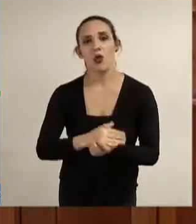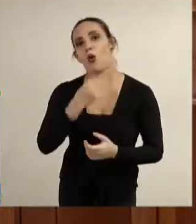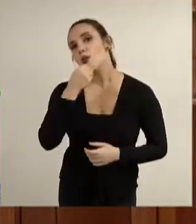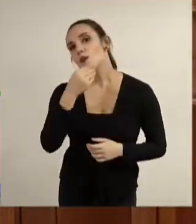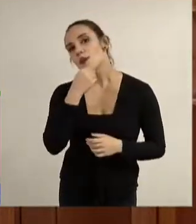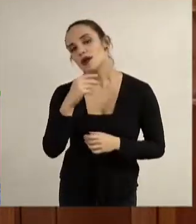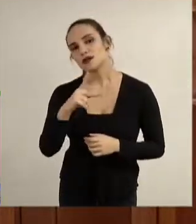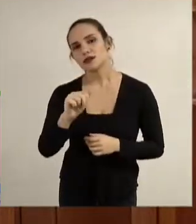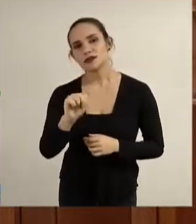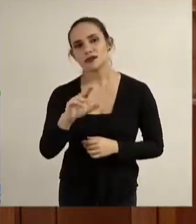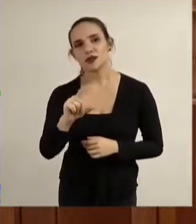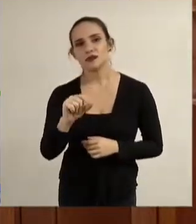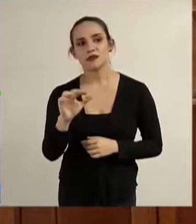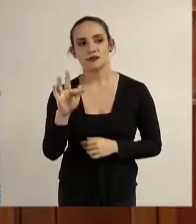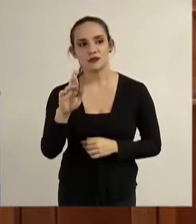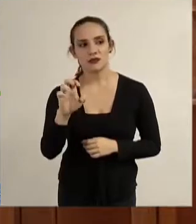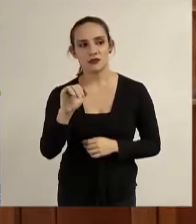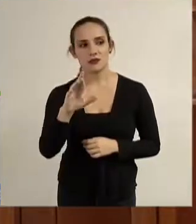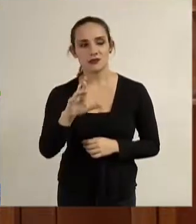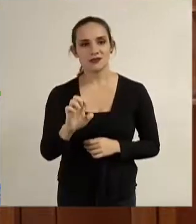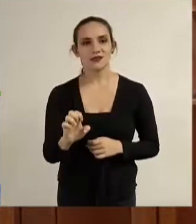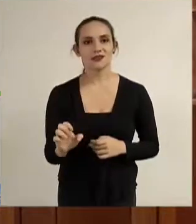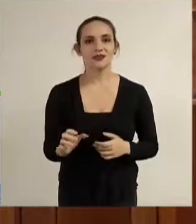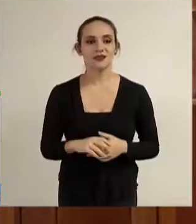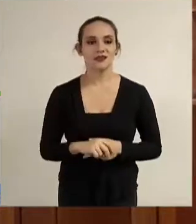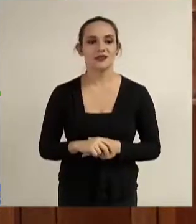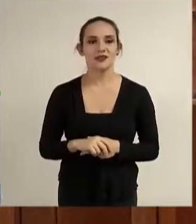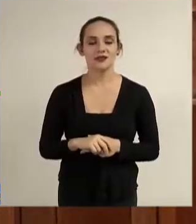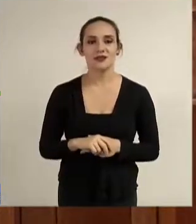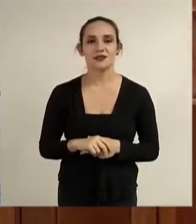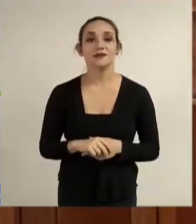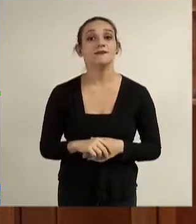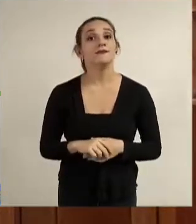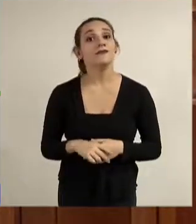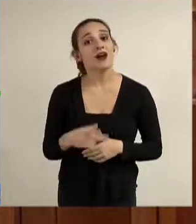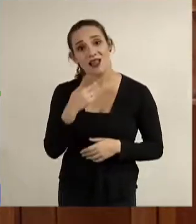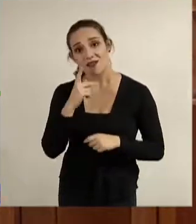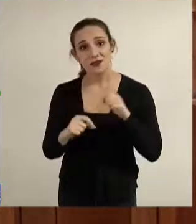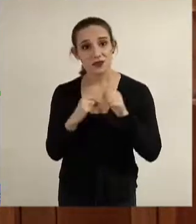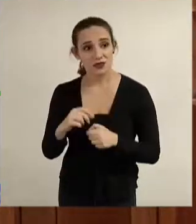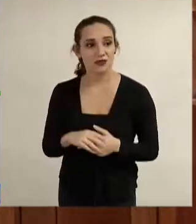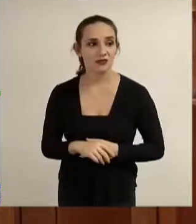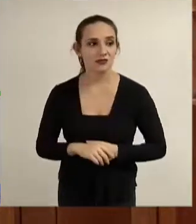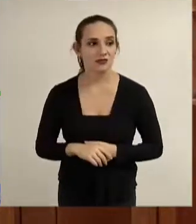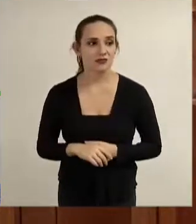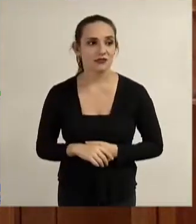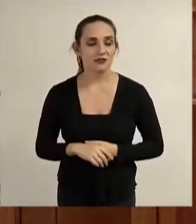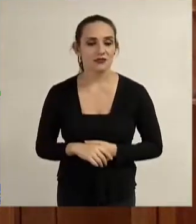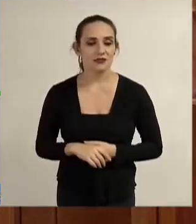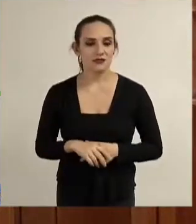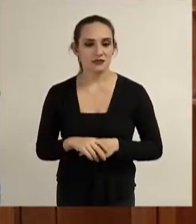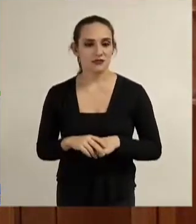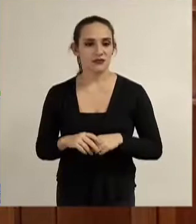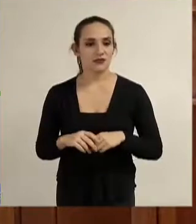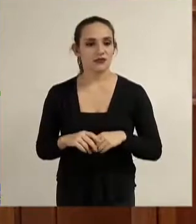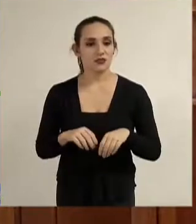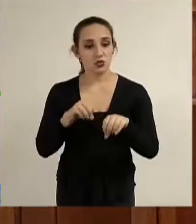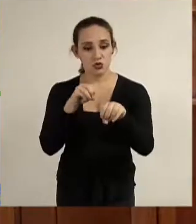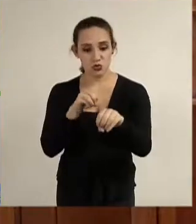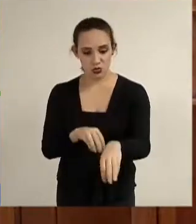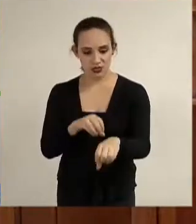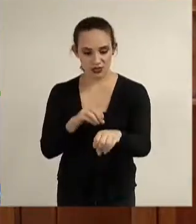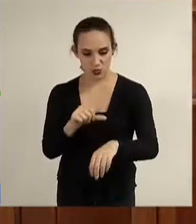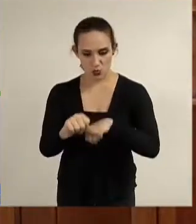o grande pedagogo, já dizia que a educação não muda o mundo, a educação ela